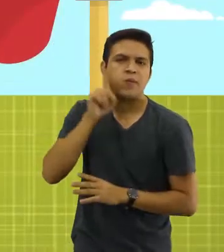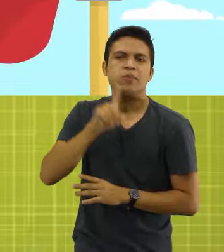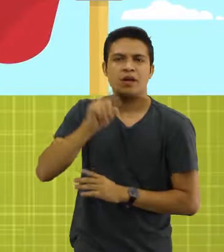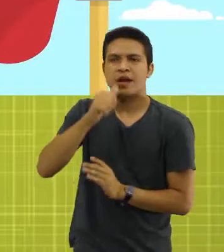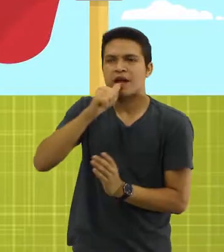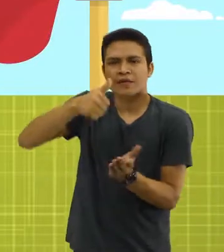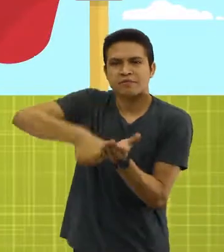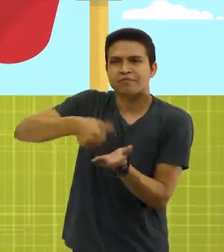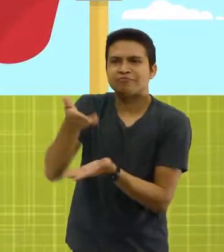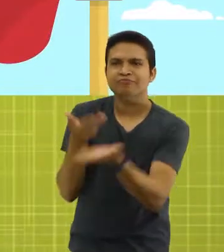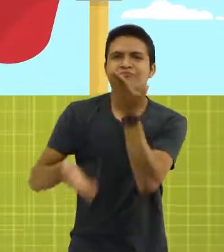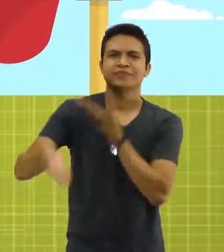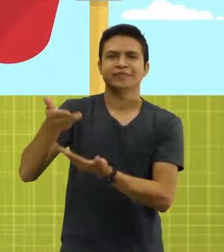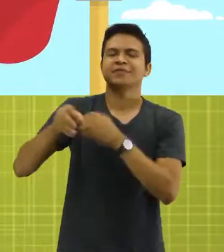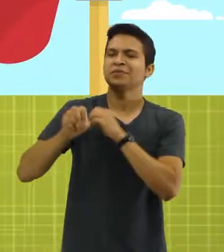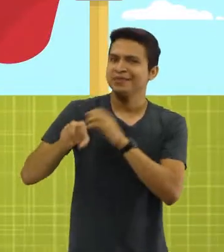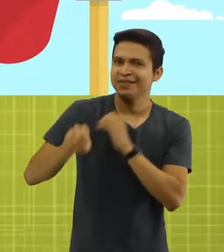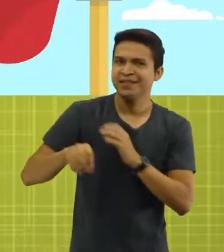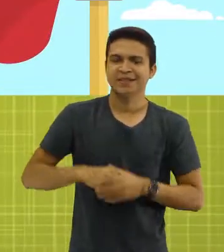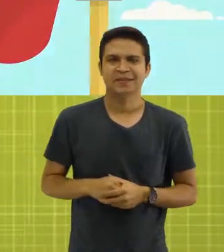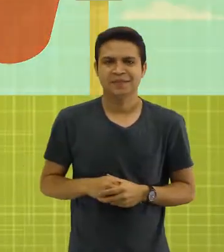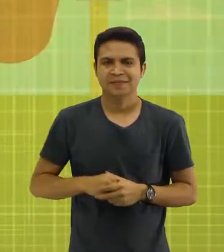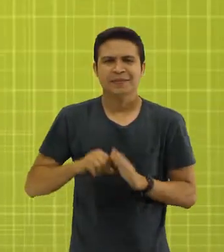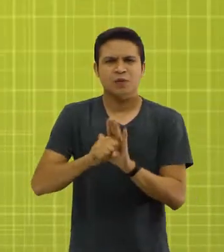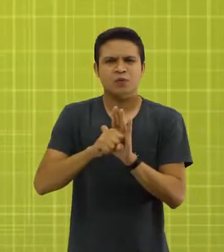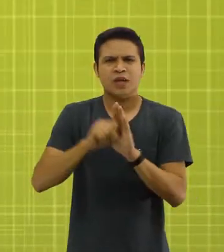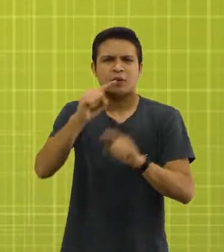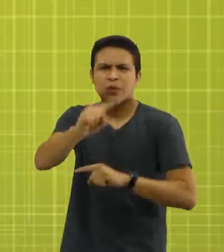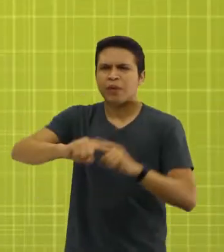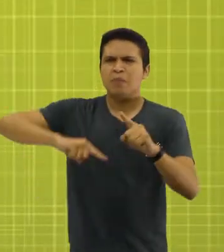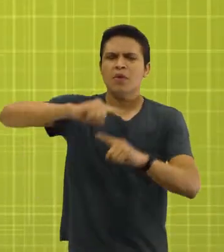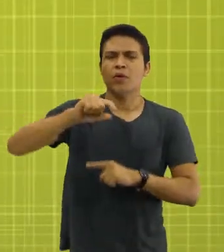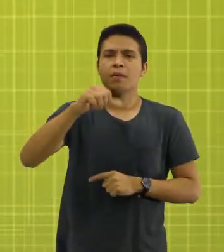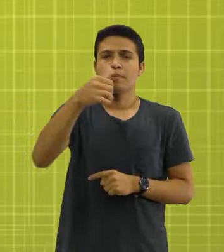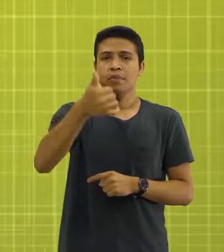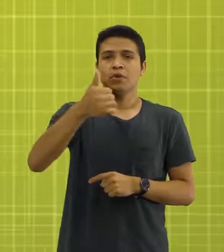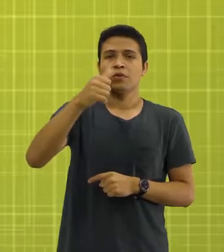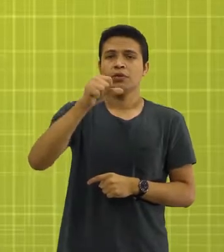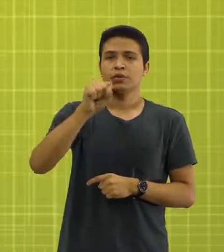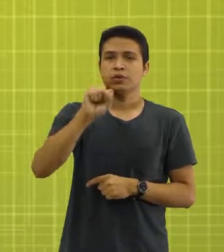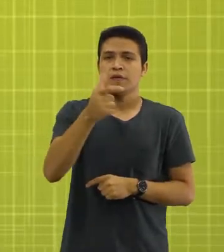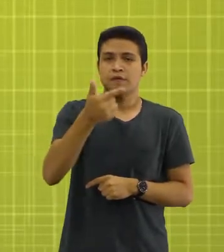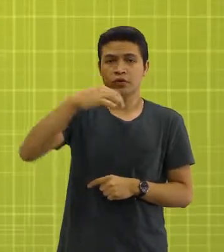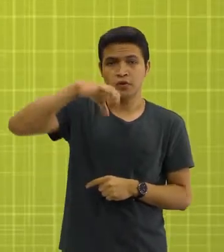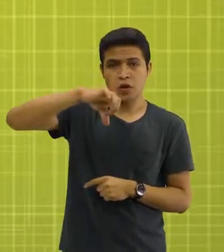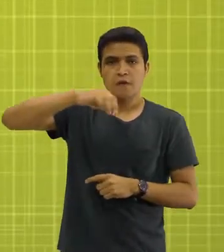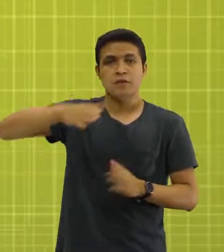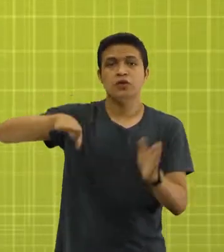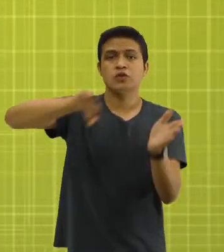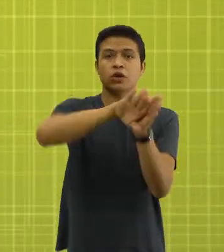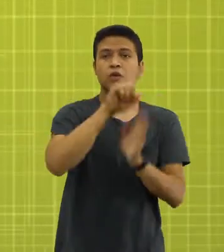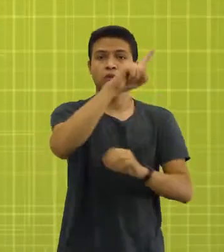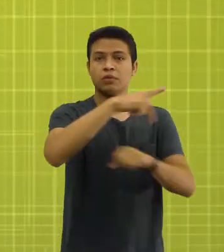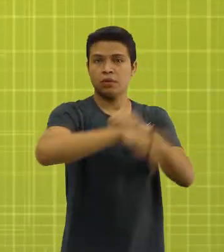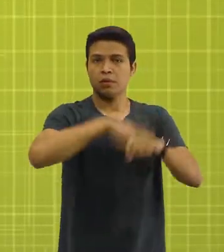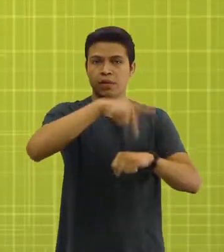para tutoria por meio de correspondência. Mais de um século depois, em 1829, a educação à distância chegou